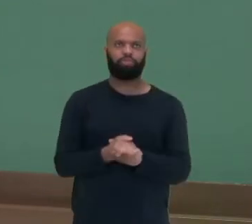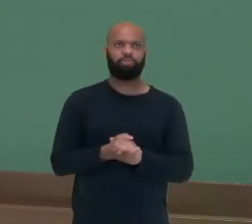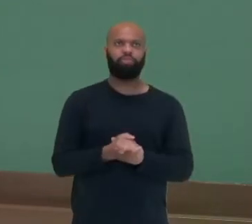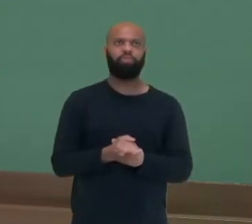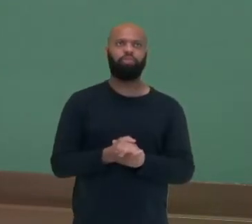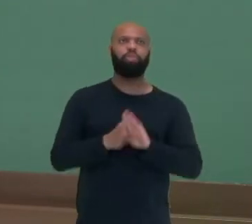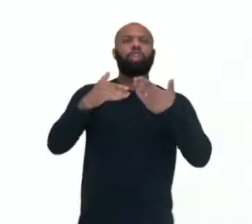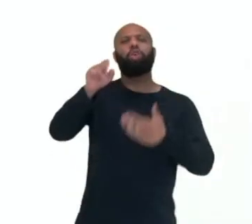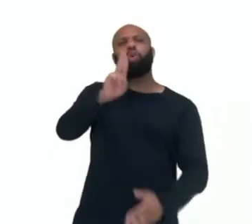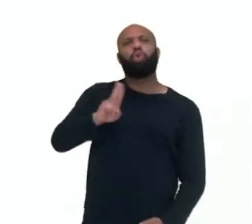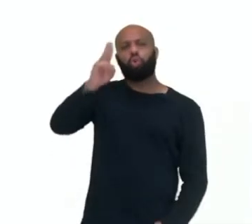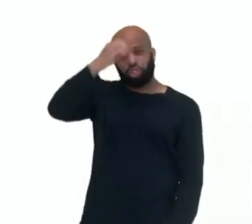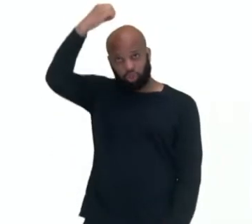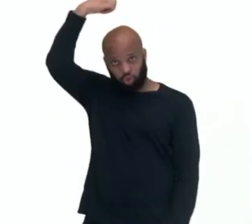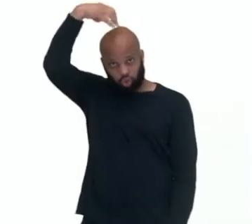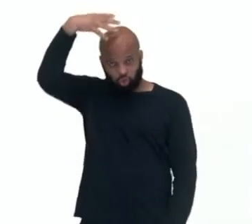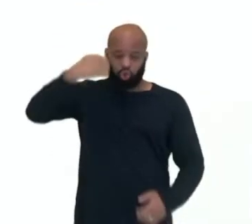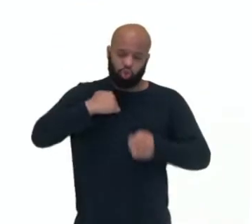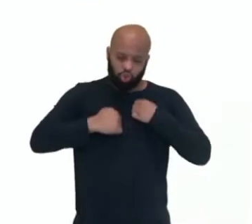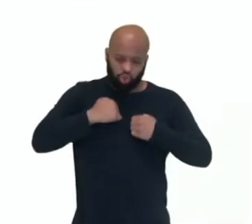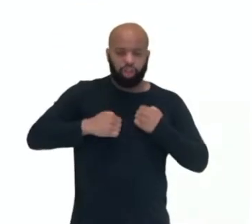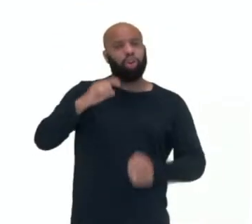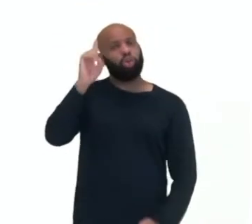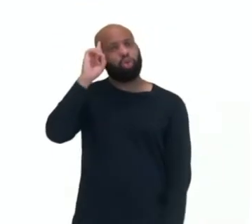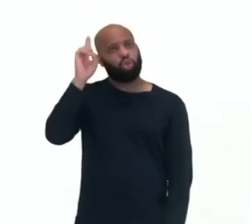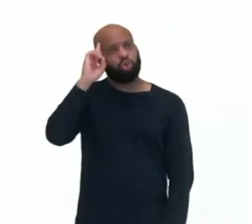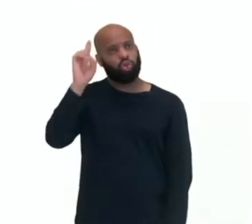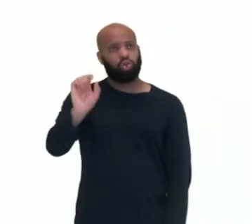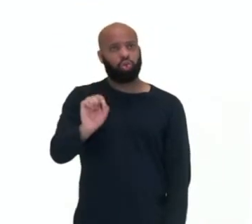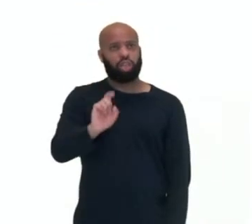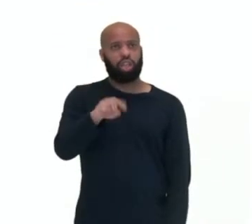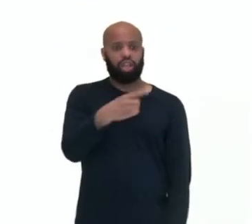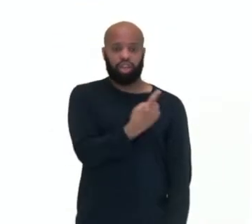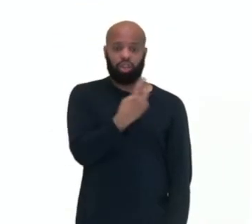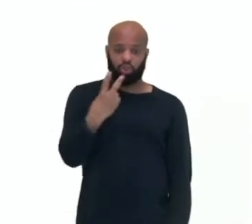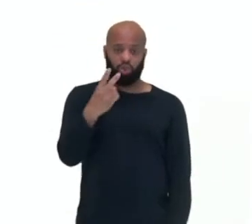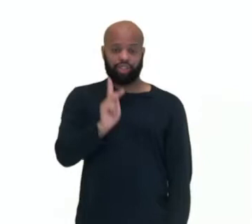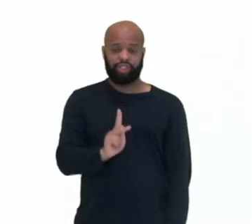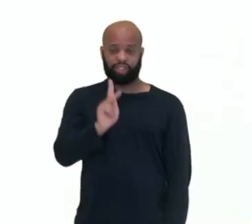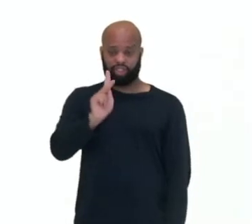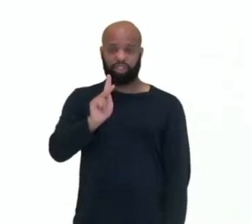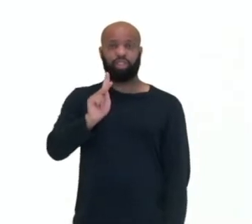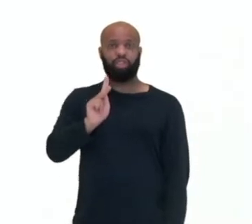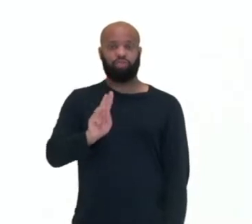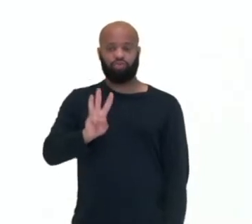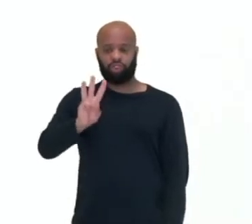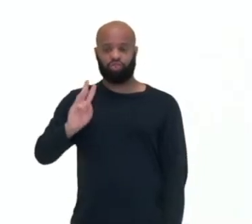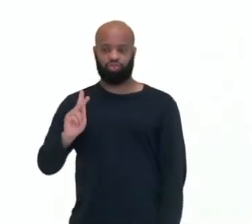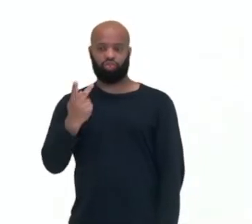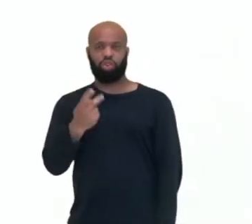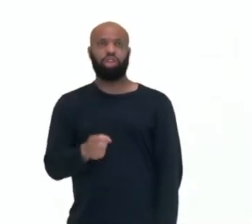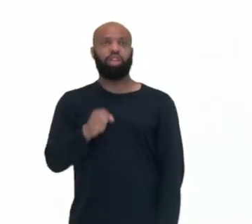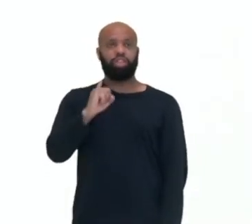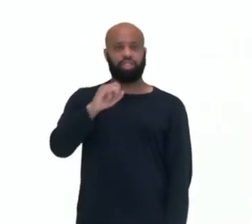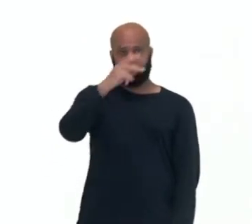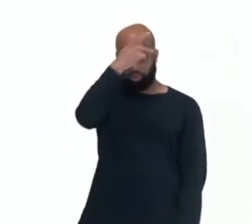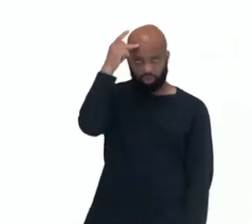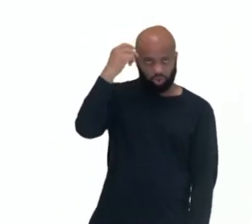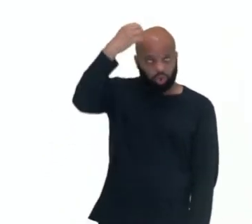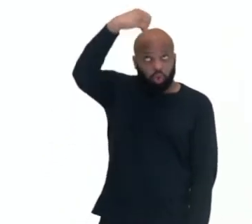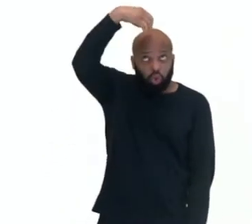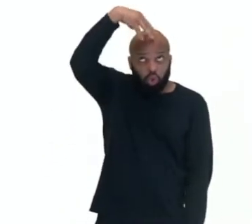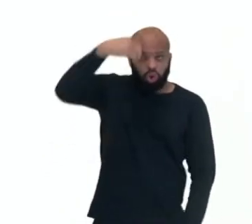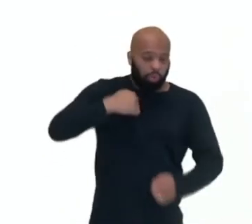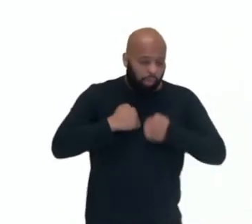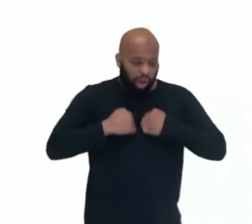uso desse chuveiro consome diariamente 12 kWh, se a pessoa tomar banhos diários